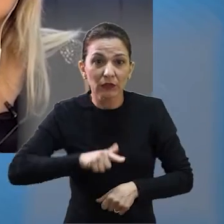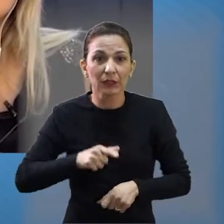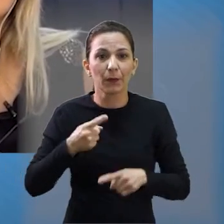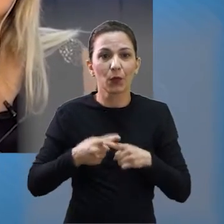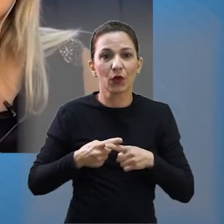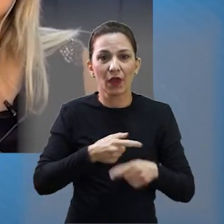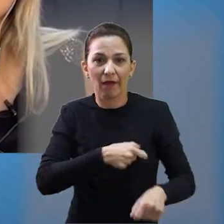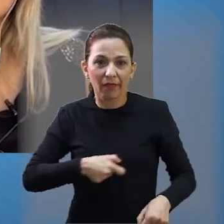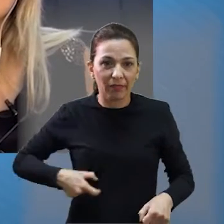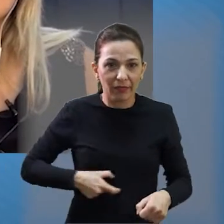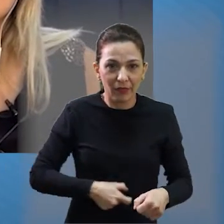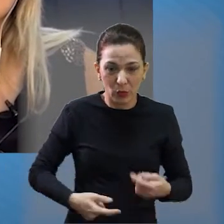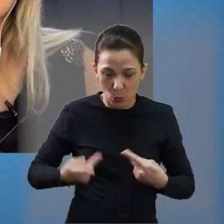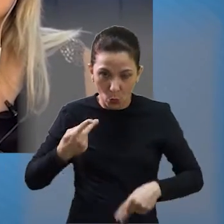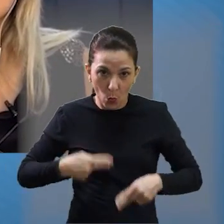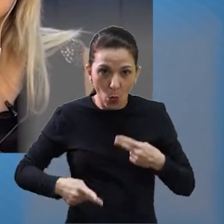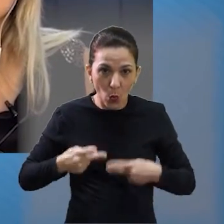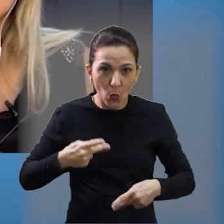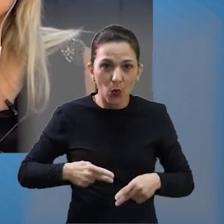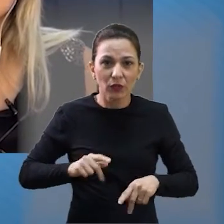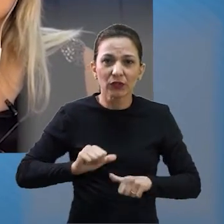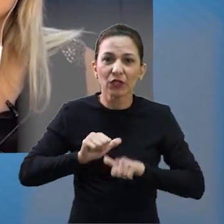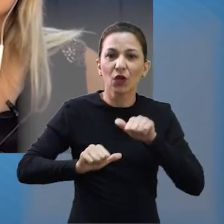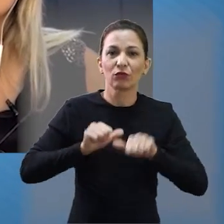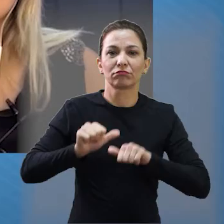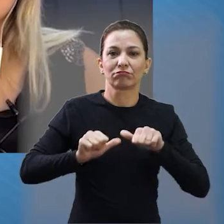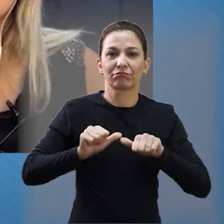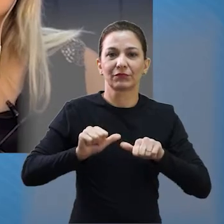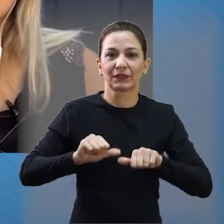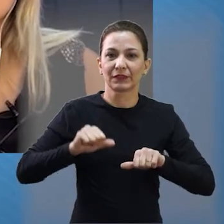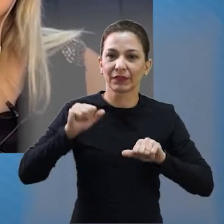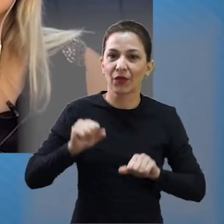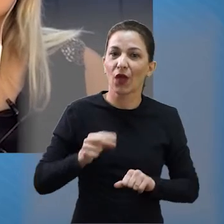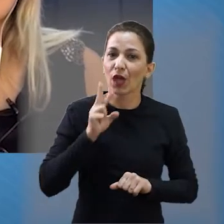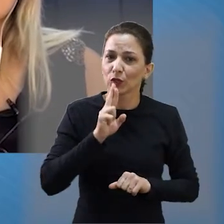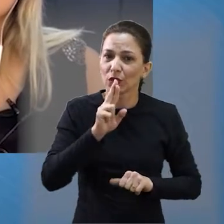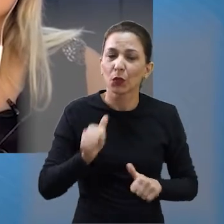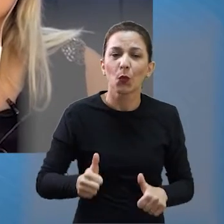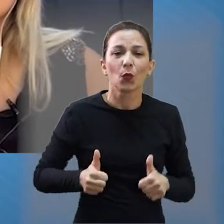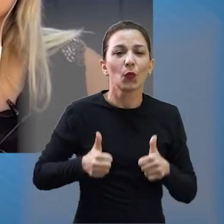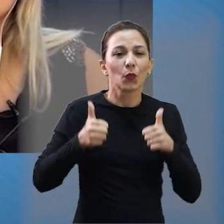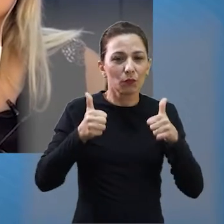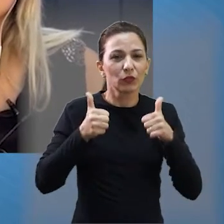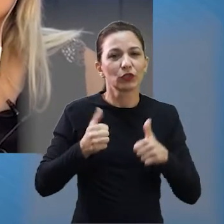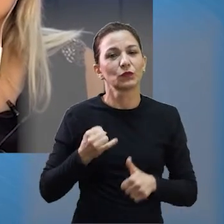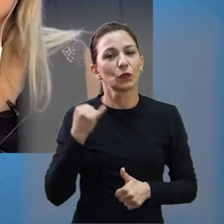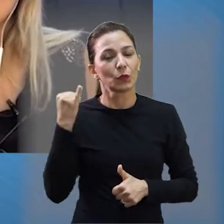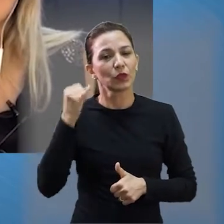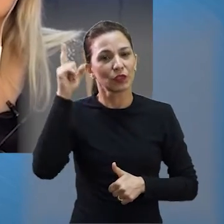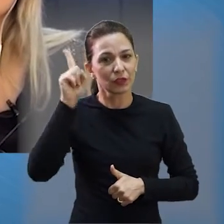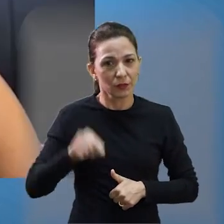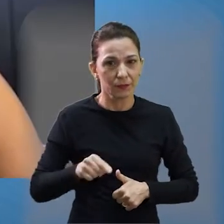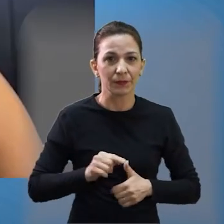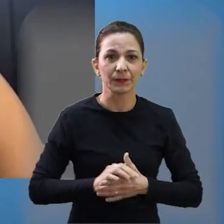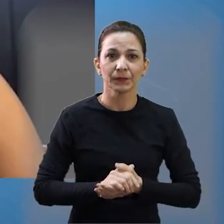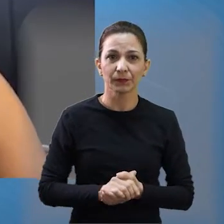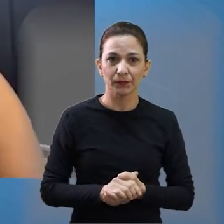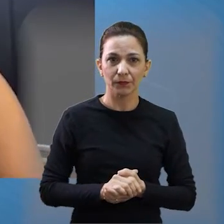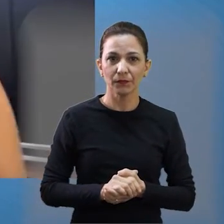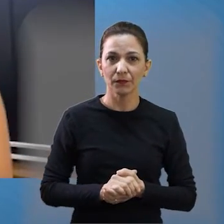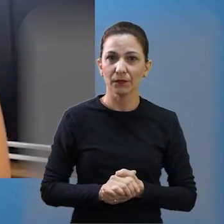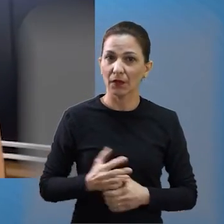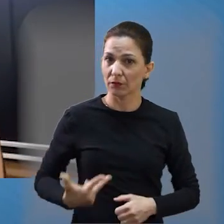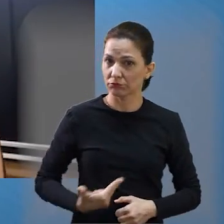diabetes, justamente por causa dessa mudança dos peptídeos intestinais. Então, esse é o grande ganho da cirurgia bariátrica.